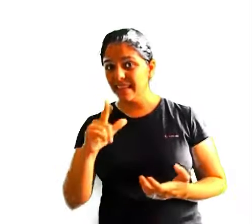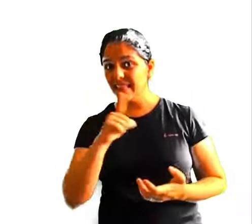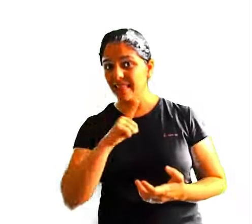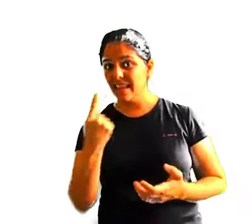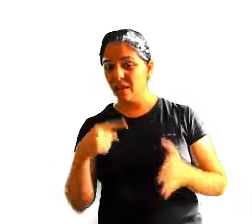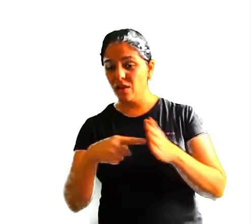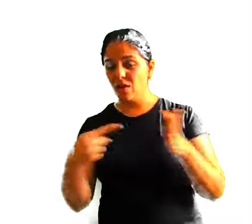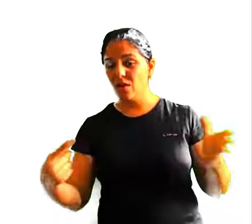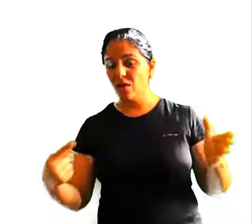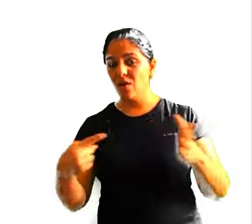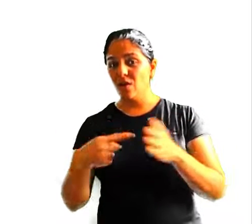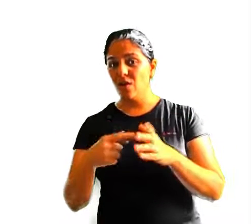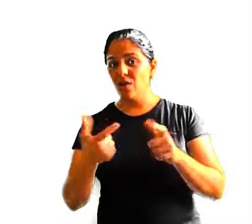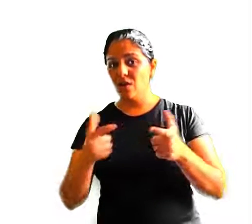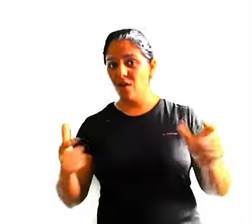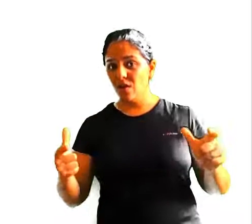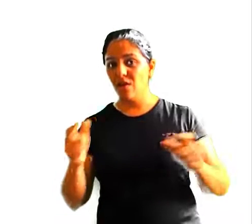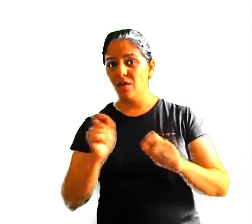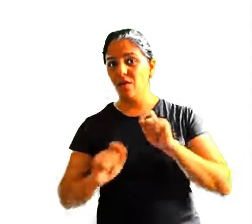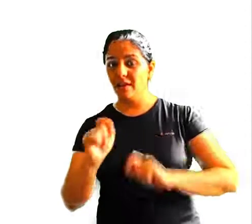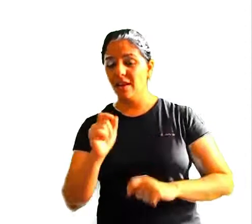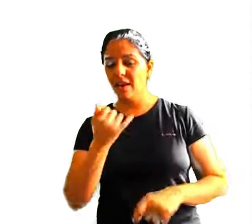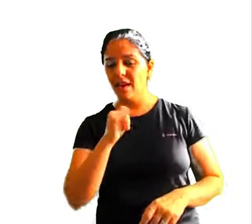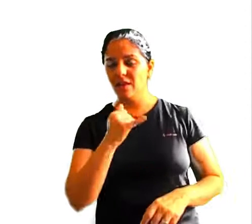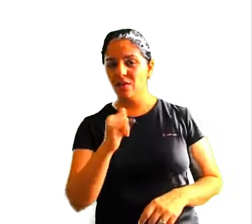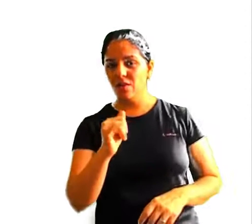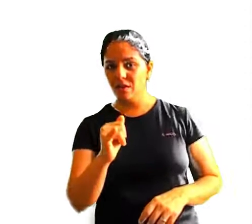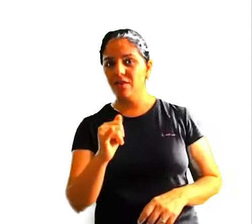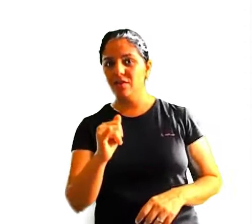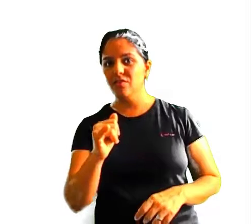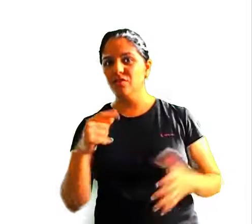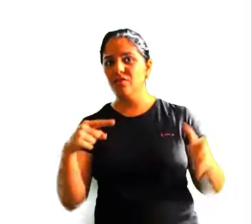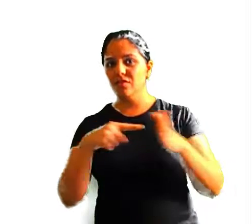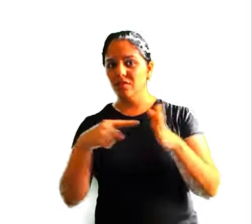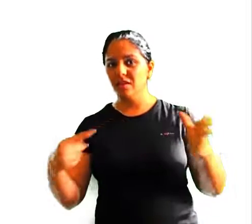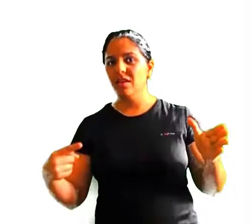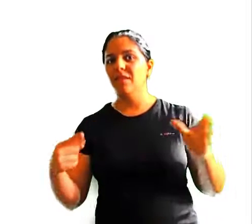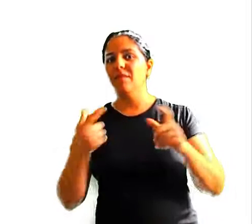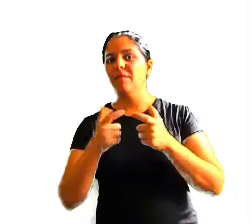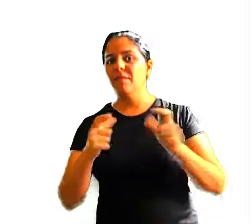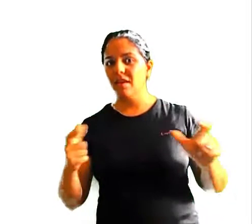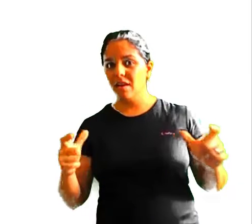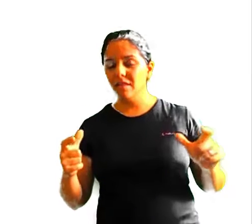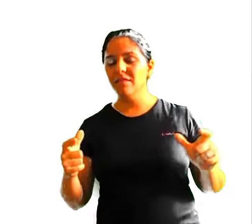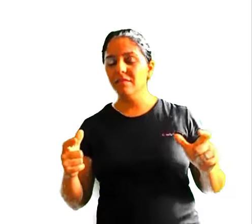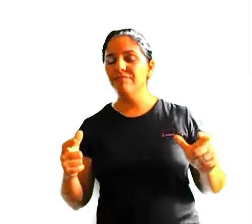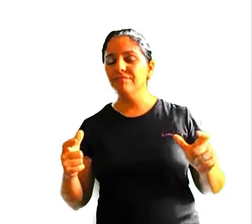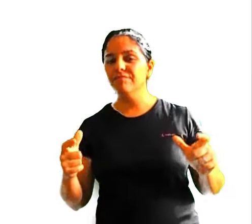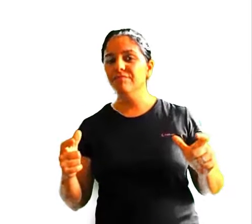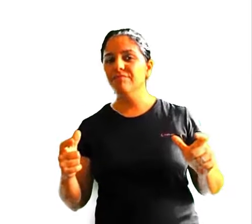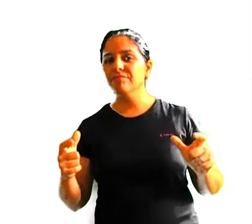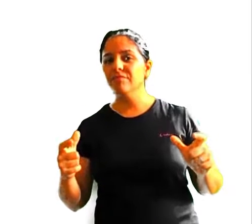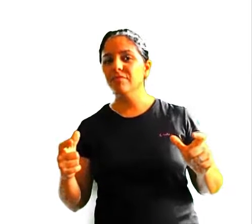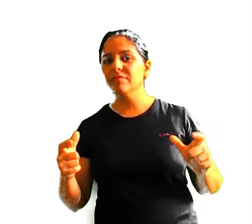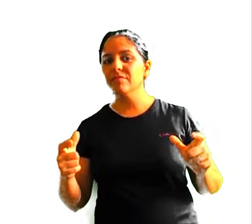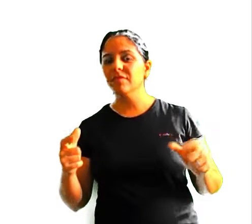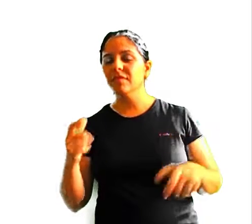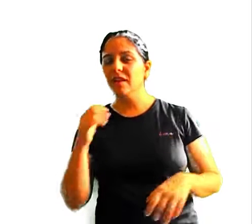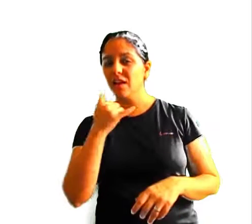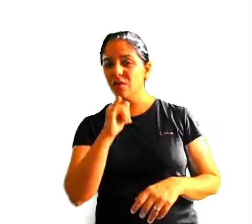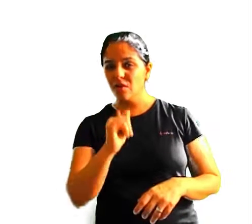de Kirchhoff para as tensões, né? Bom, uma vez que você tem uma malha, né, as correntes nessa malha,